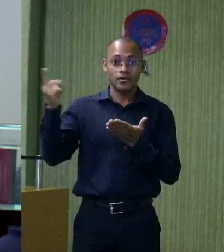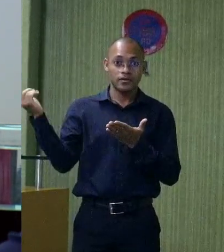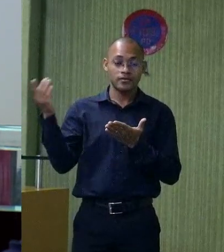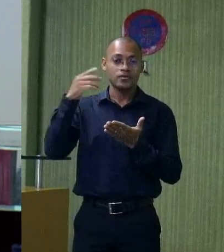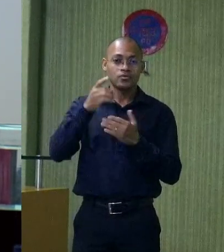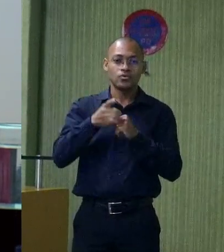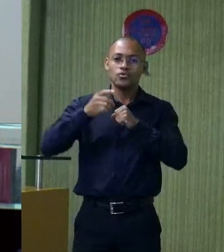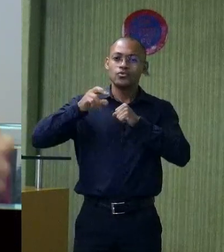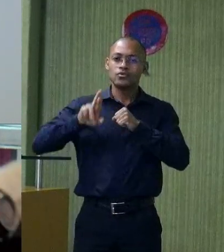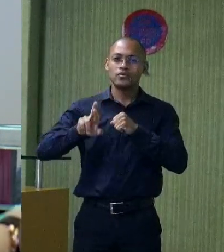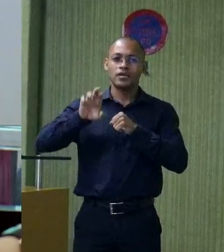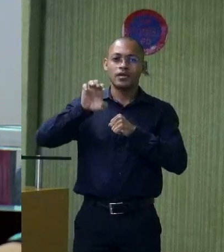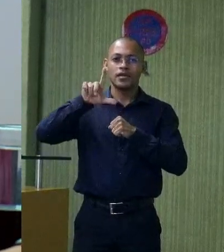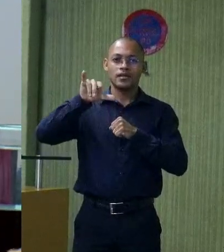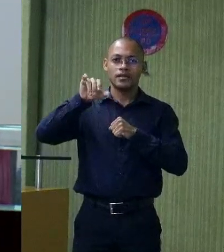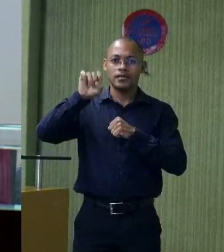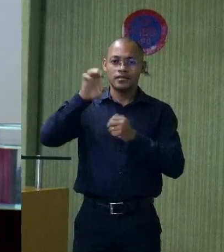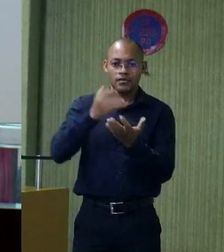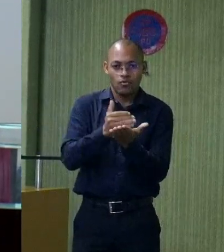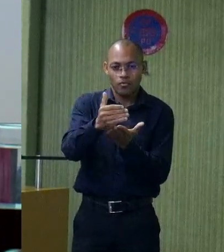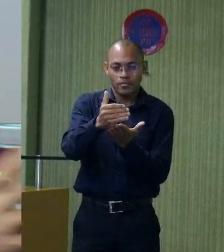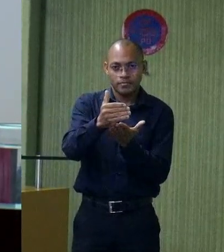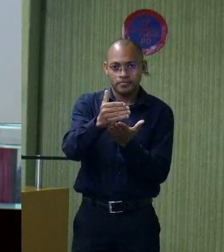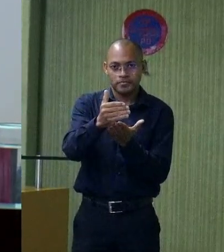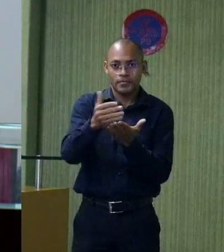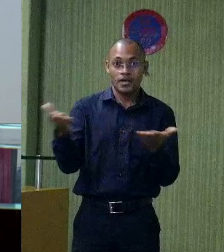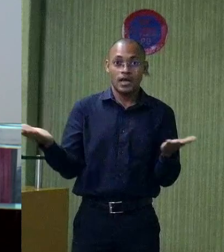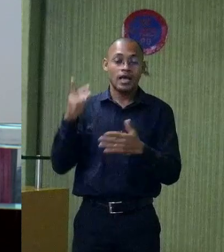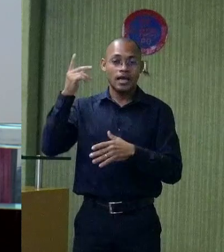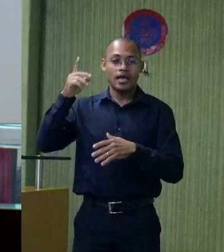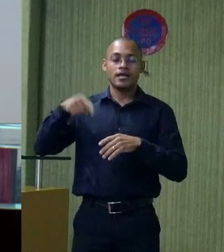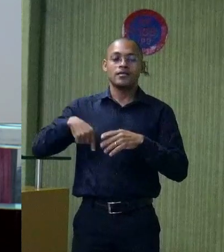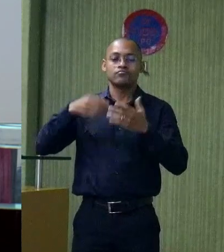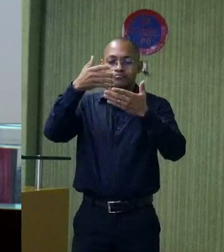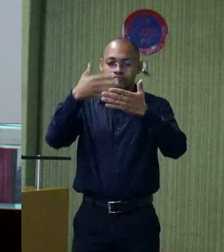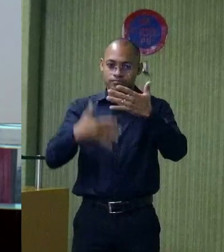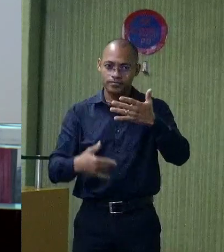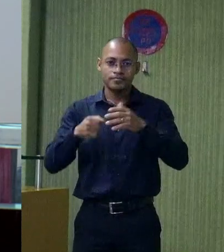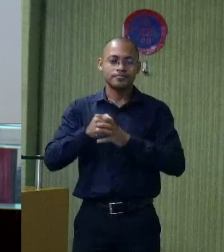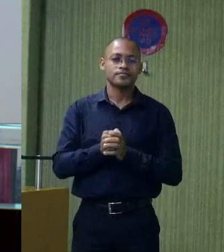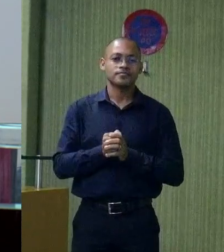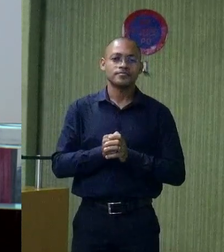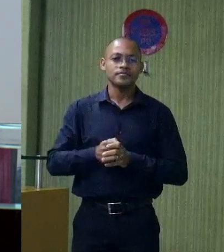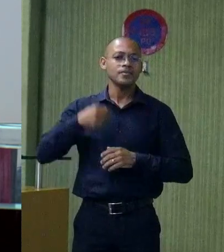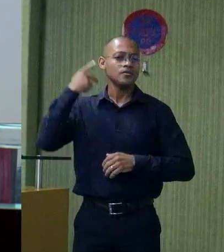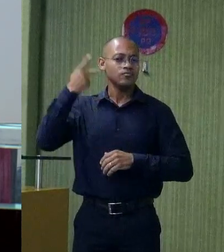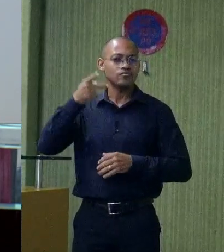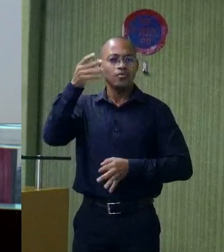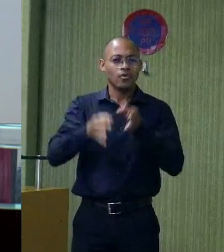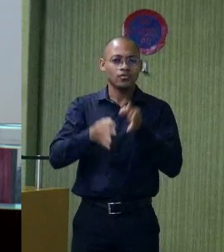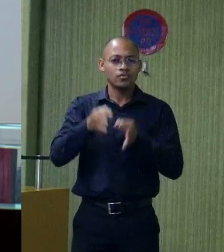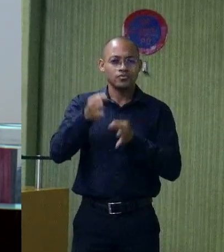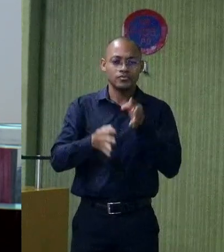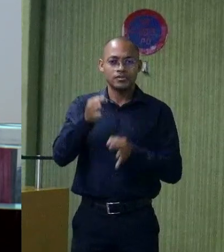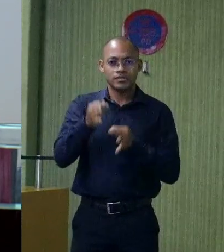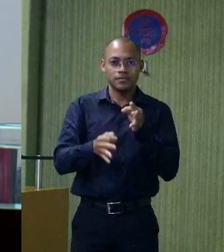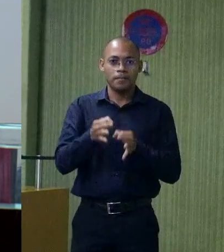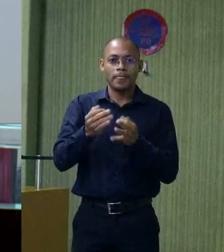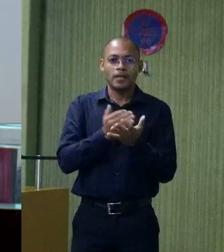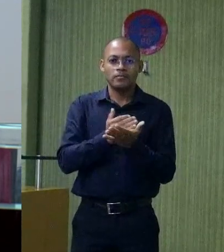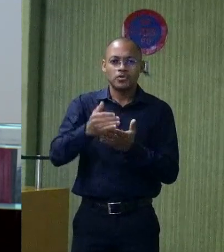que vai iniciar tá ela é procuradora de Justiça ingressou no ministério público em 28 de dezembro